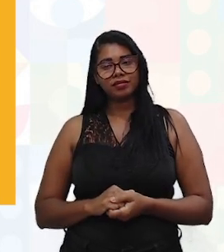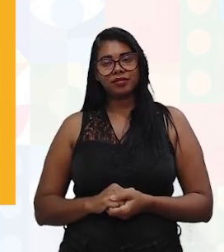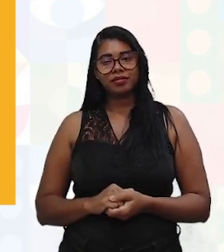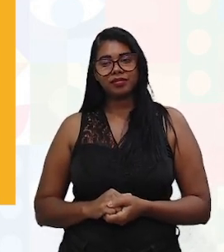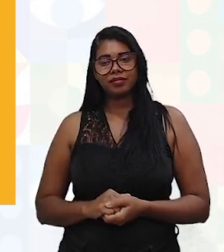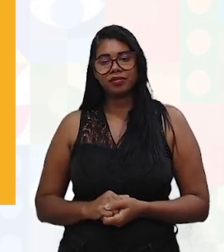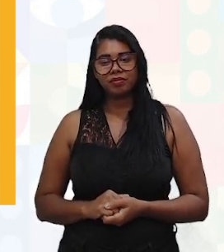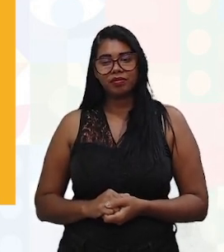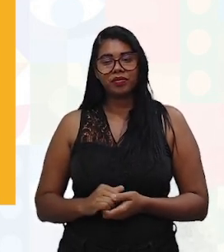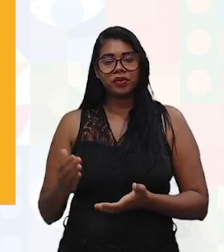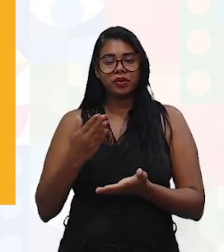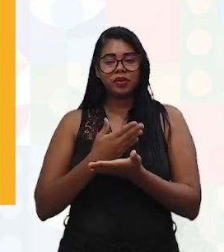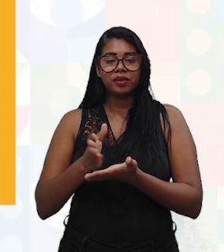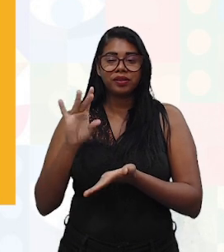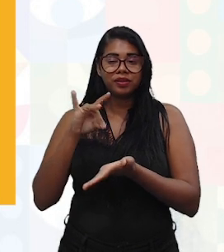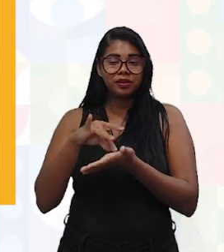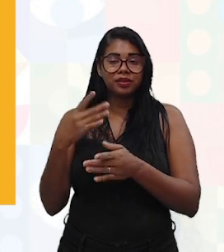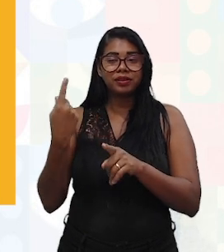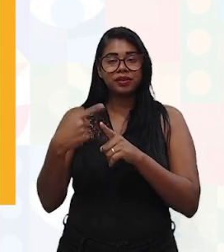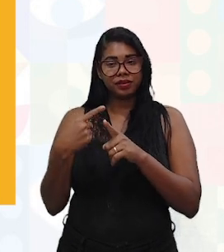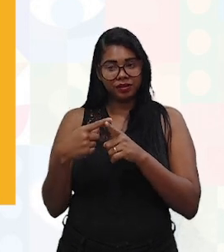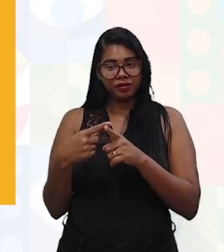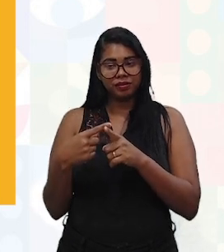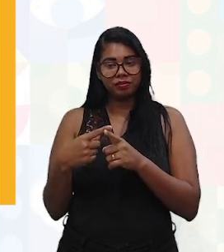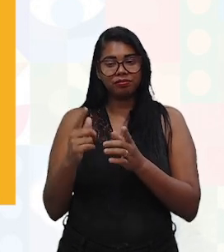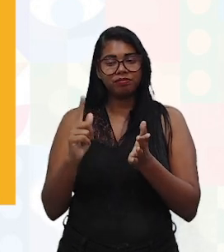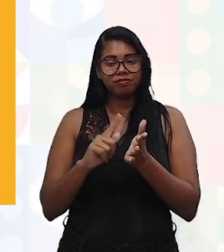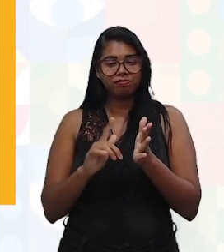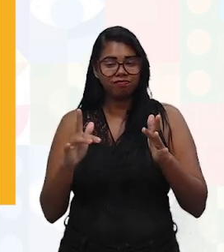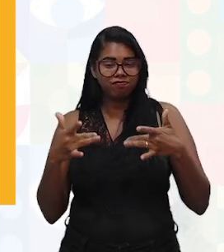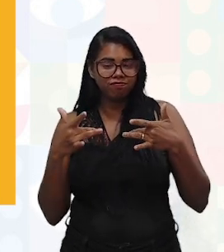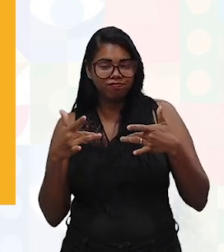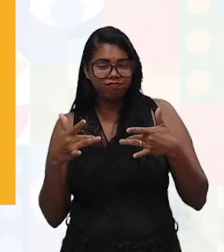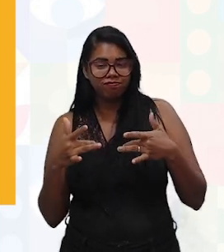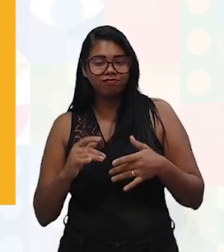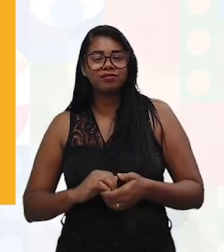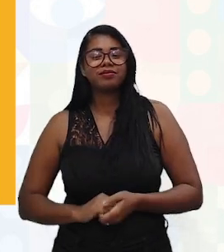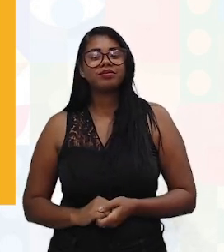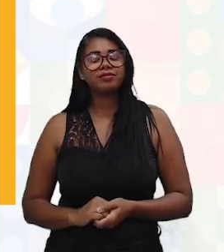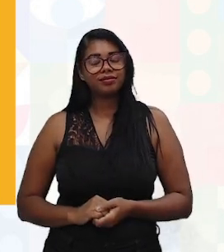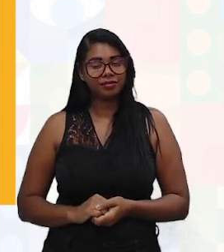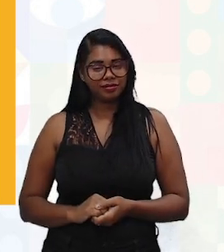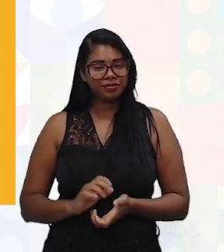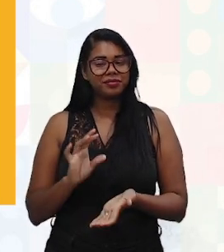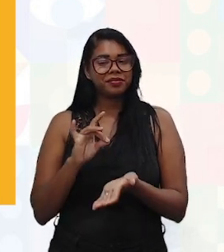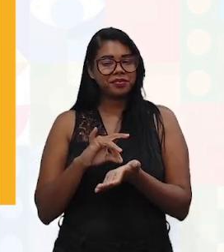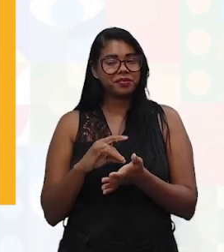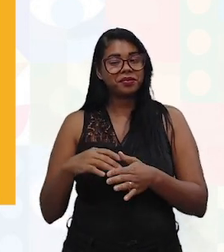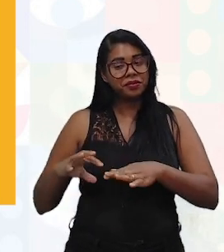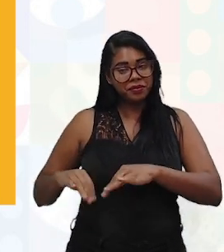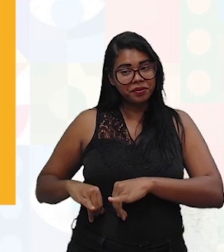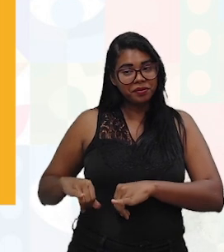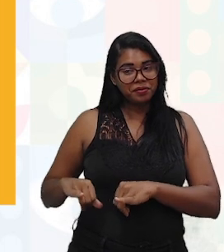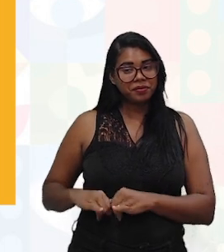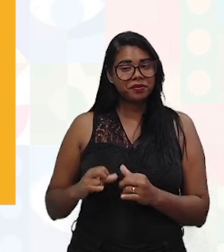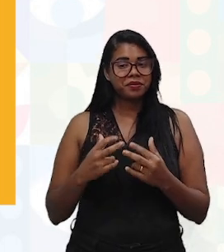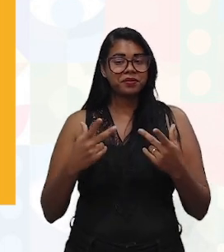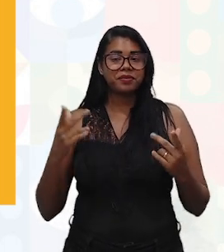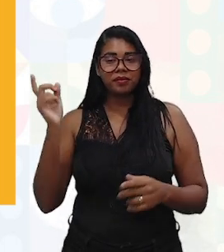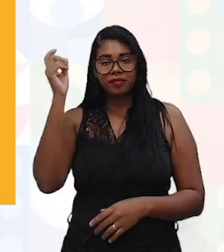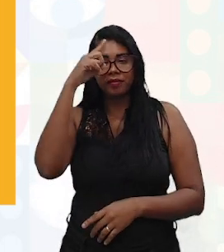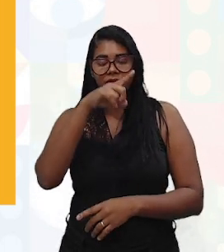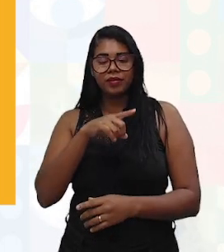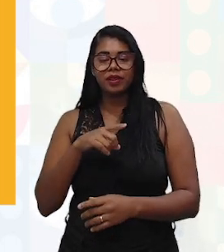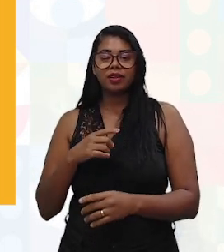estado original, porque a gente fica marcado e marcada, não é assim? Quando a gente sofre com algumas dificuldades na